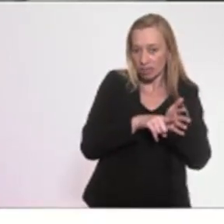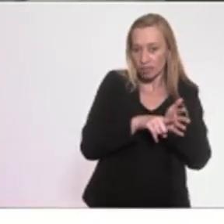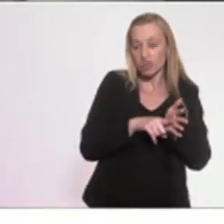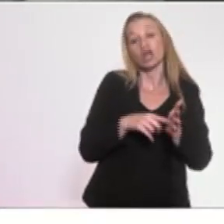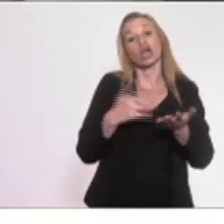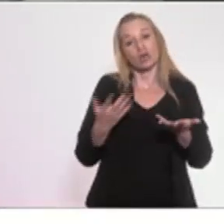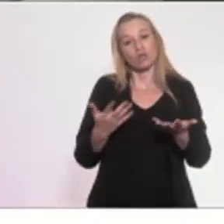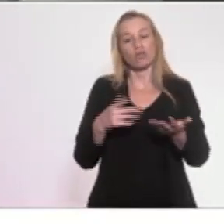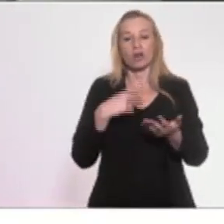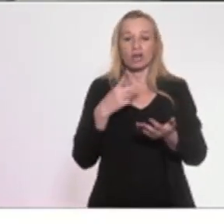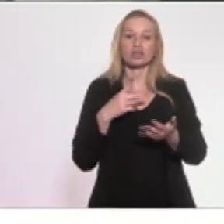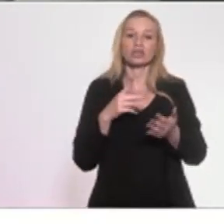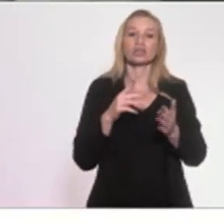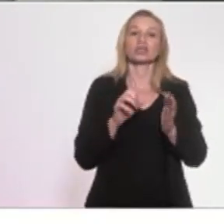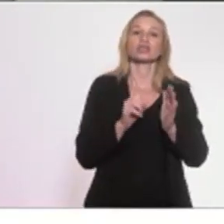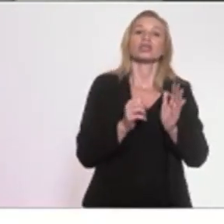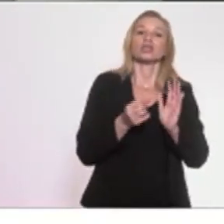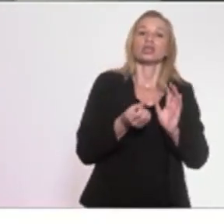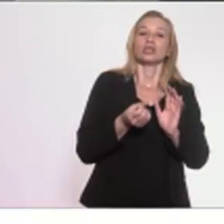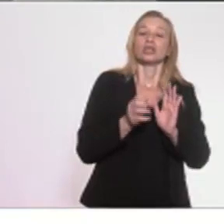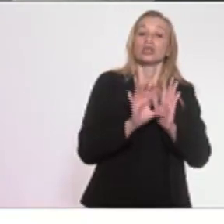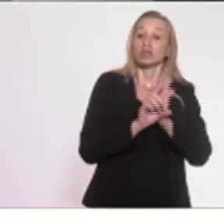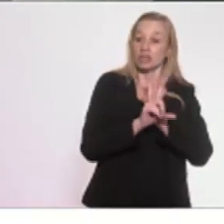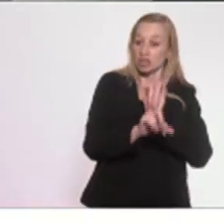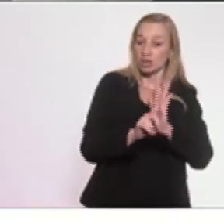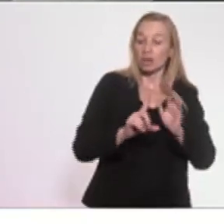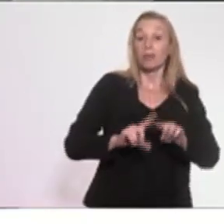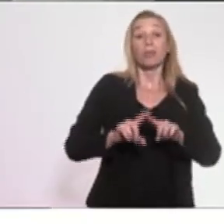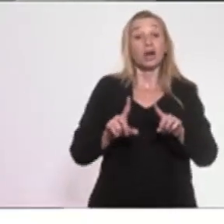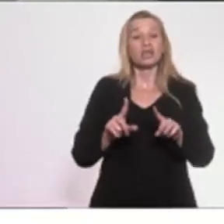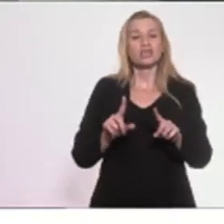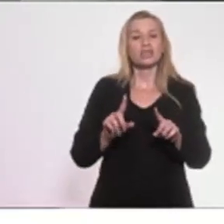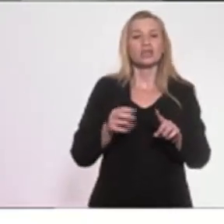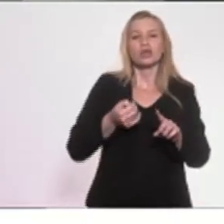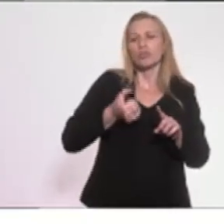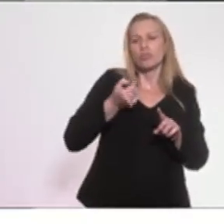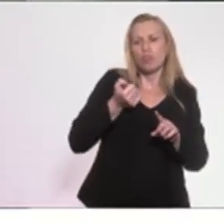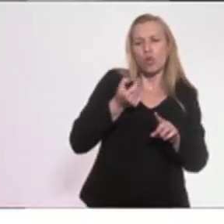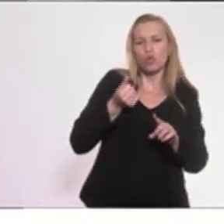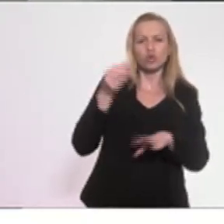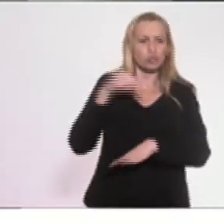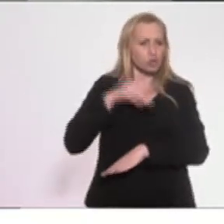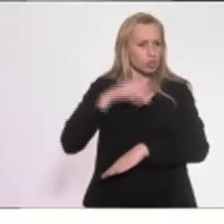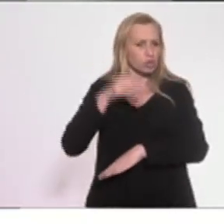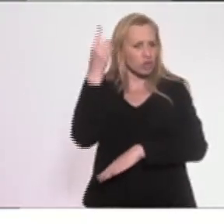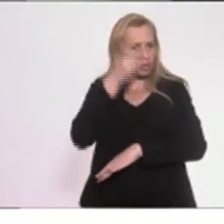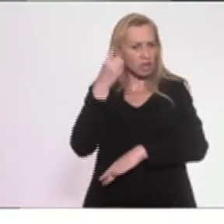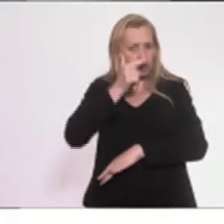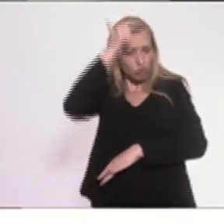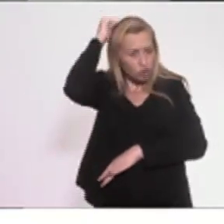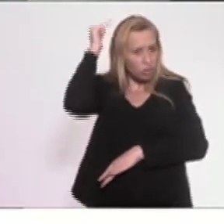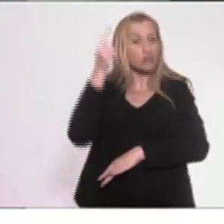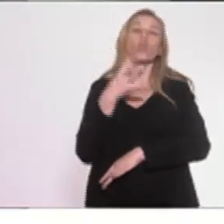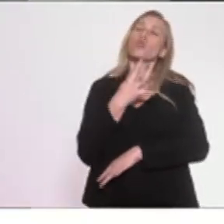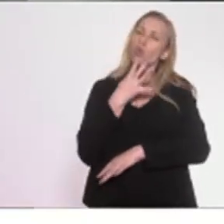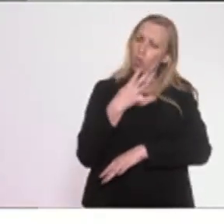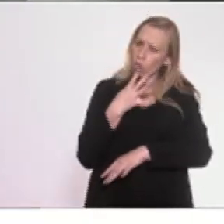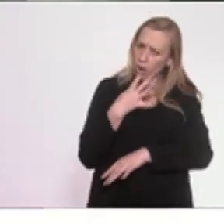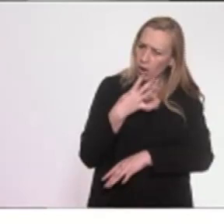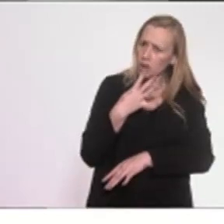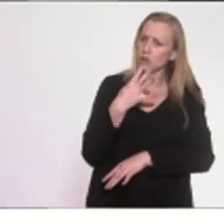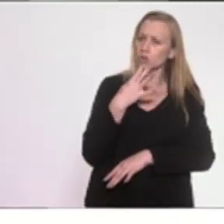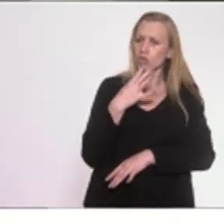legislativa. Conversei isso com o autor. Ocorre que em pouquíssimos minutos, deputado Luiz Paulo, eu reconheço ter tido